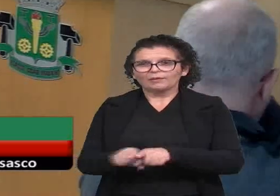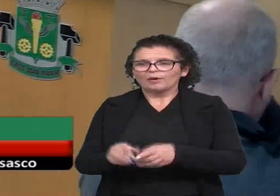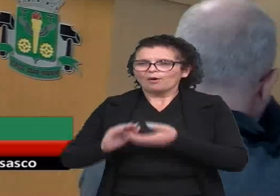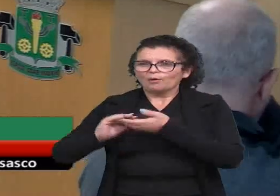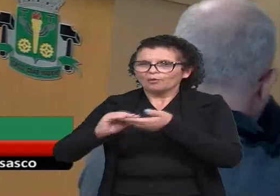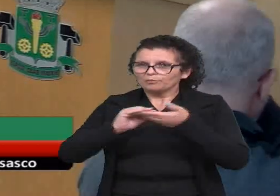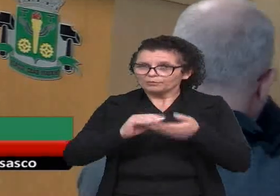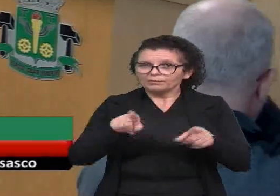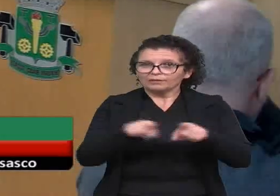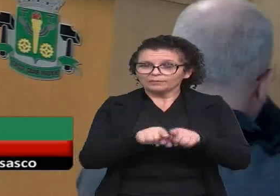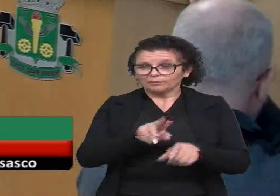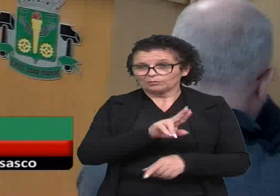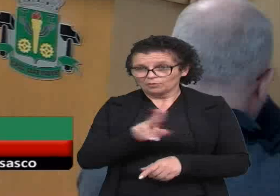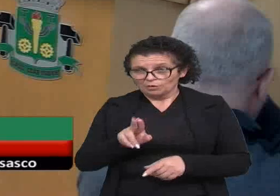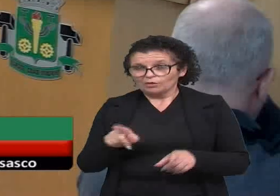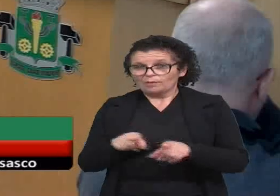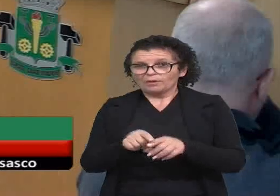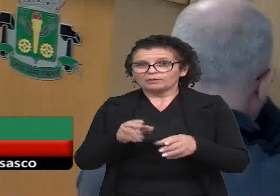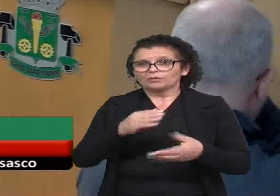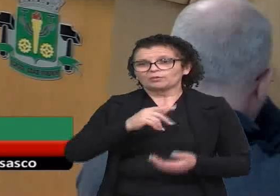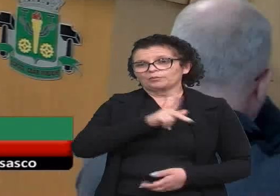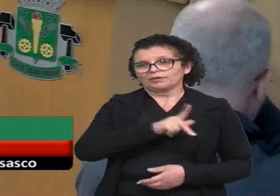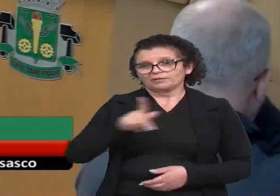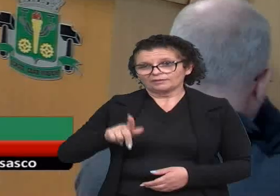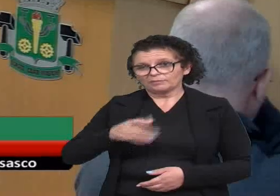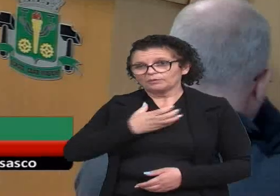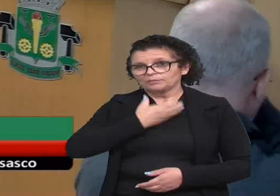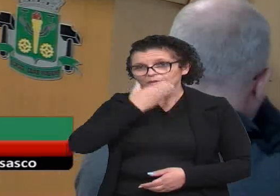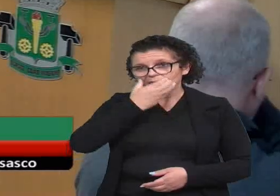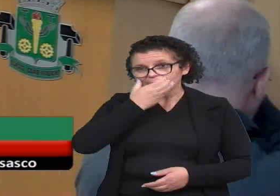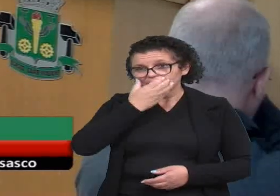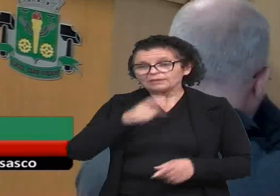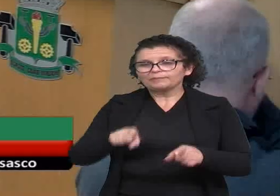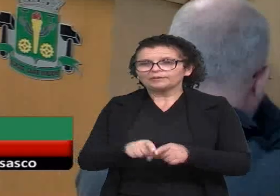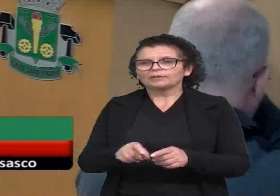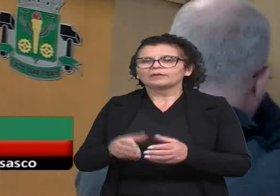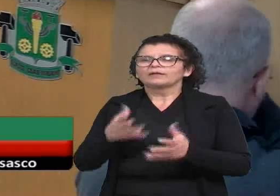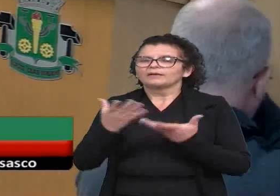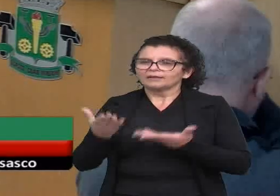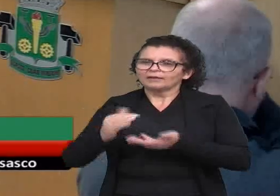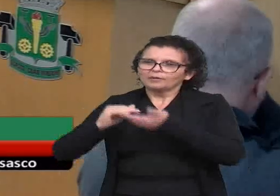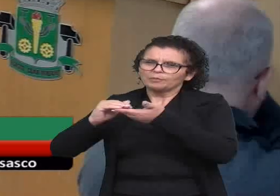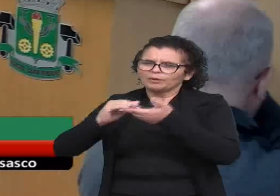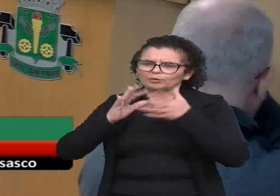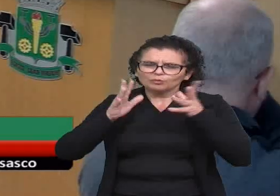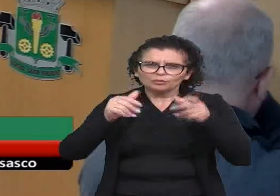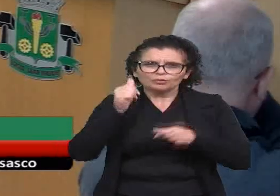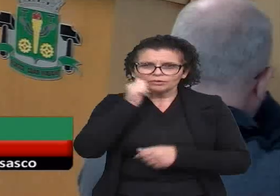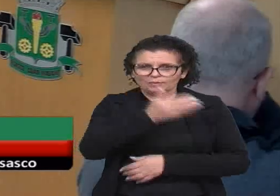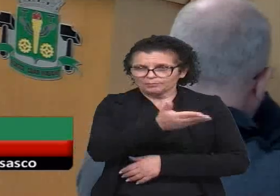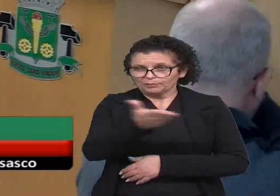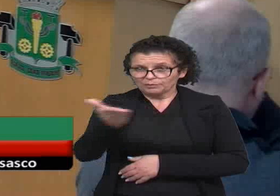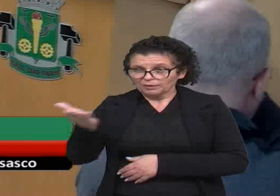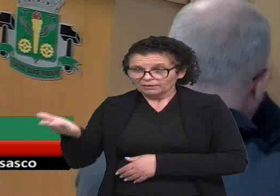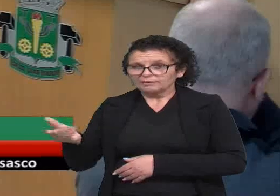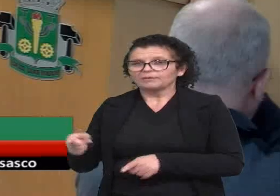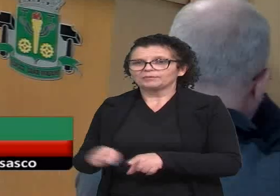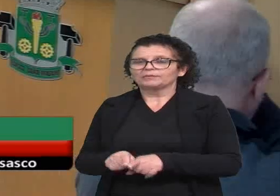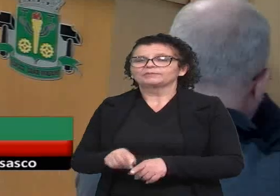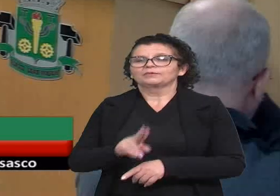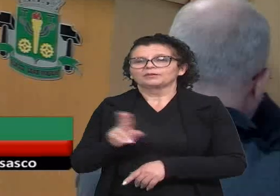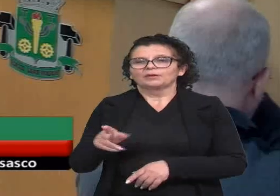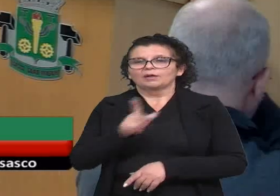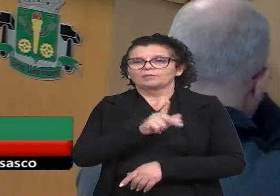a mesa em nome do nobre presidente dessa casa, Carmônio Basto. Queria cumprimentar todas as mulheres aqui presentes, em nome